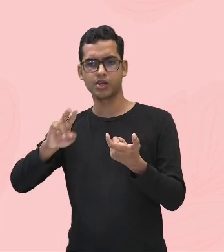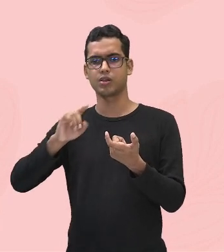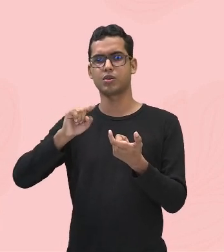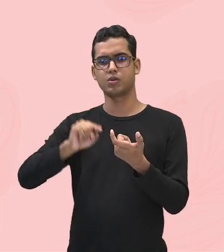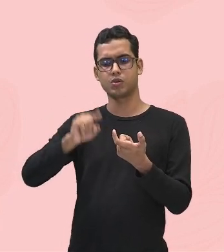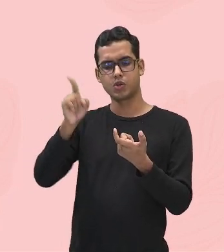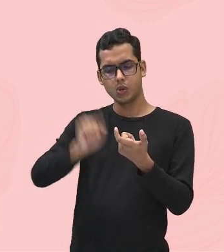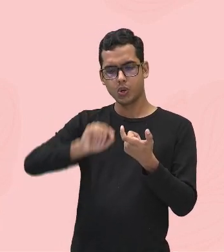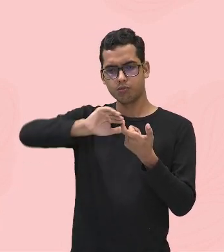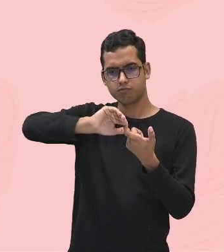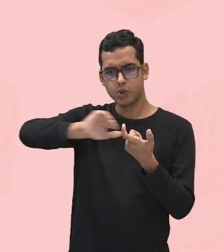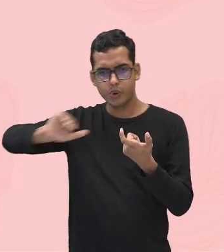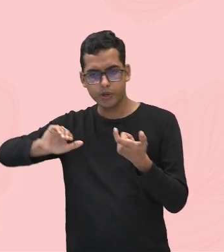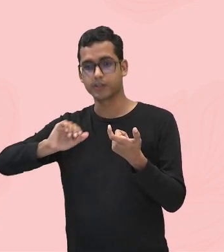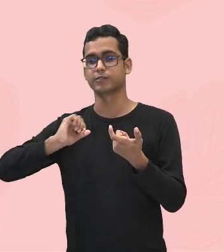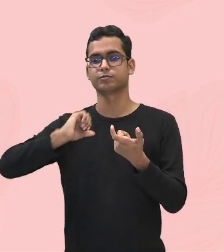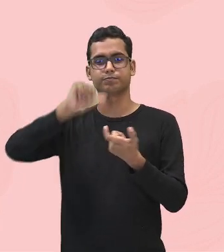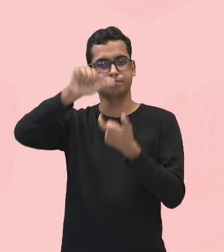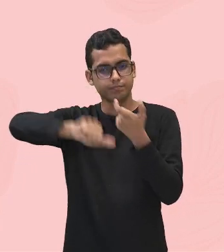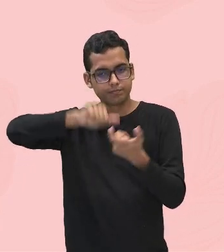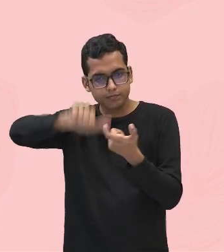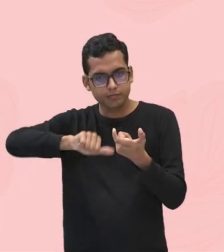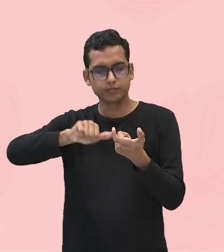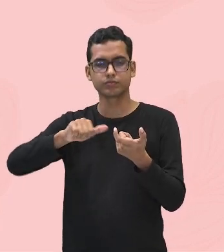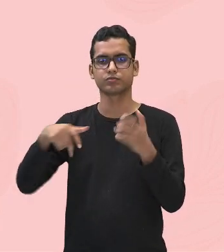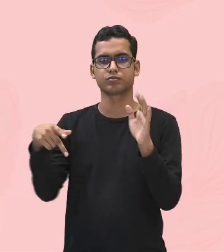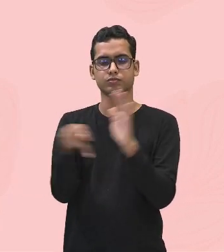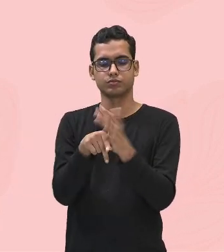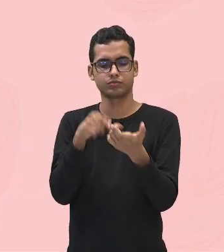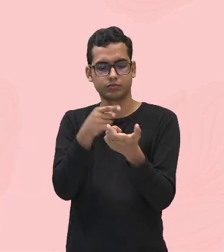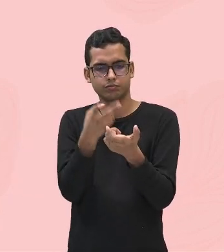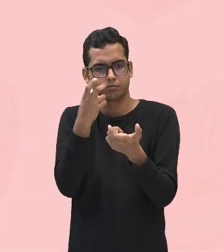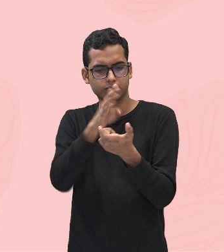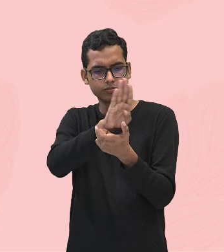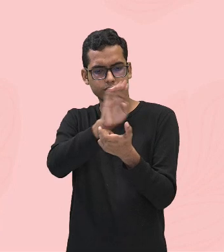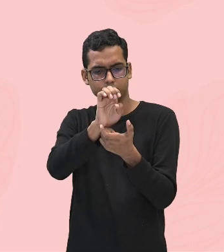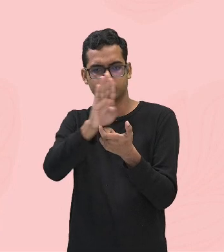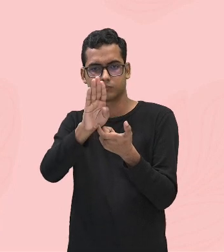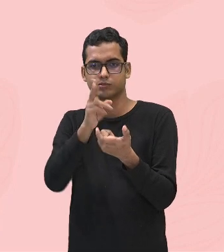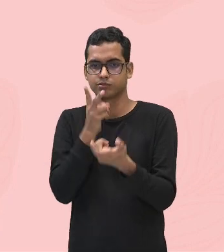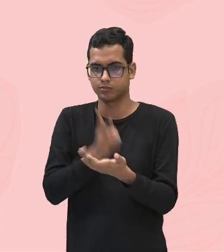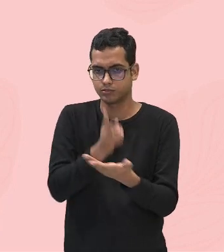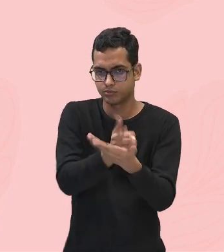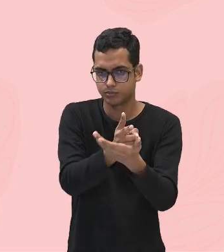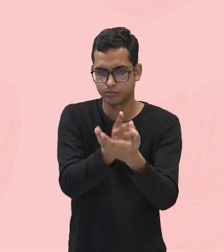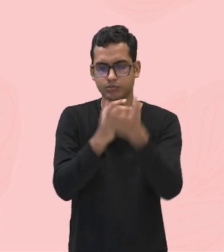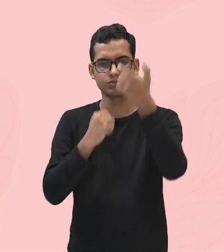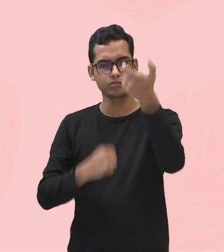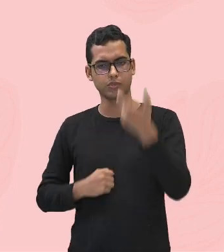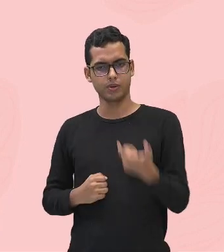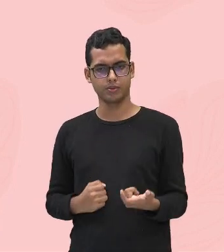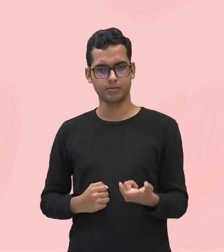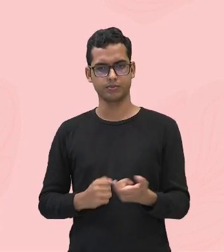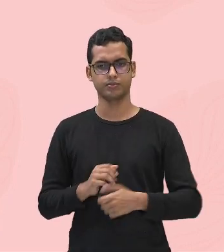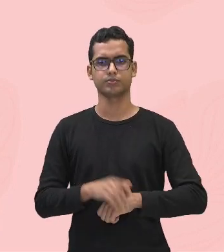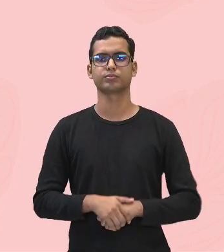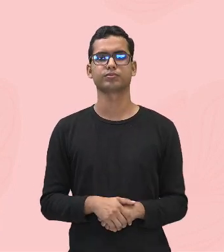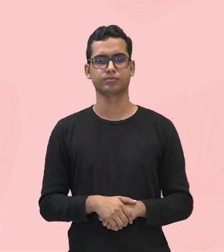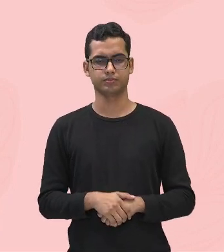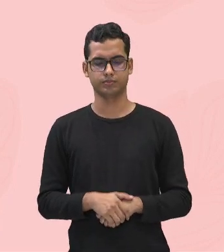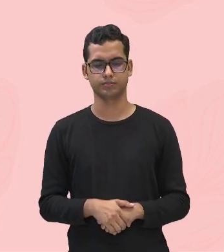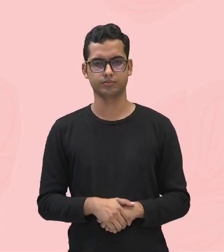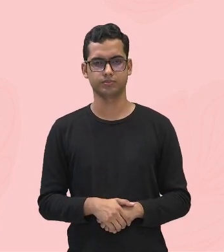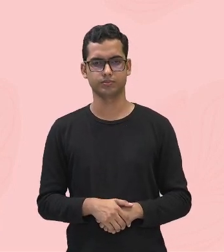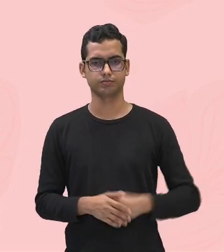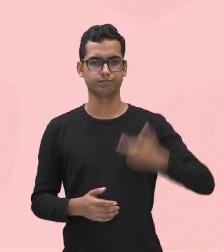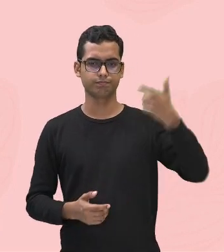terminação, ficamos com a raiz. Observem novamente que essa raiz se repete de forma